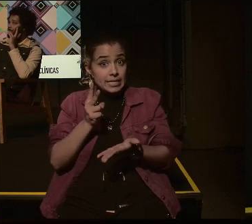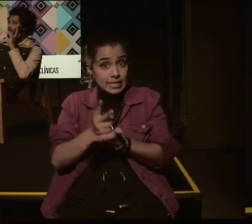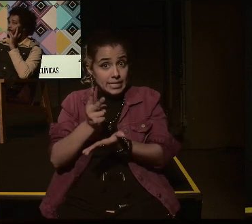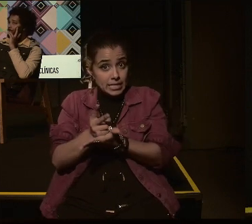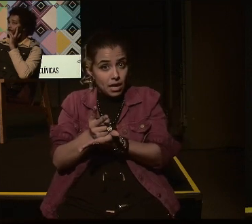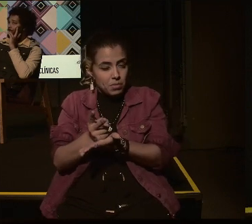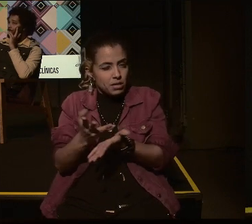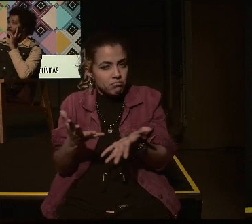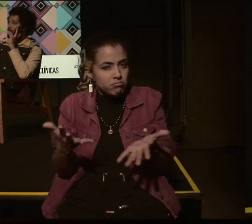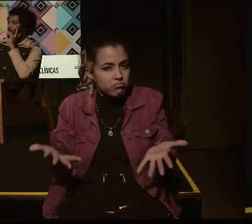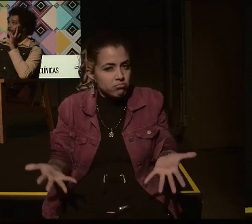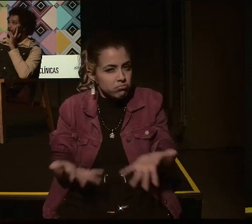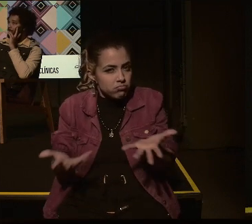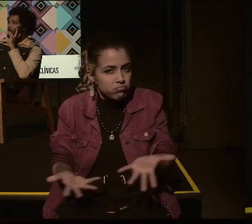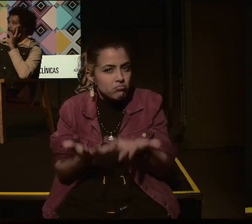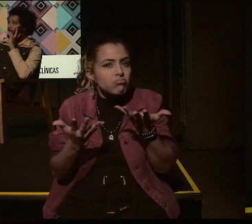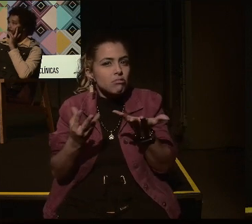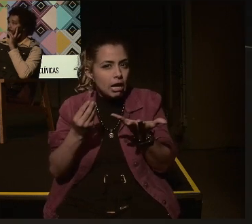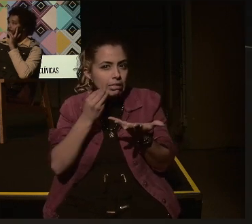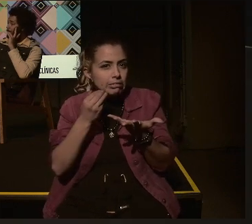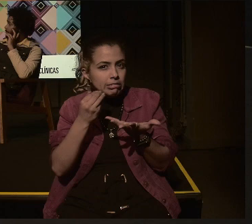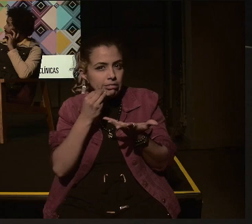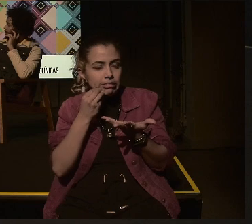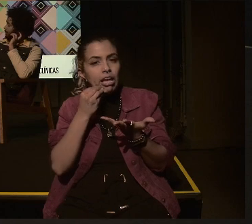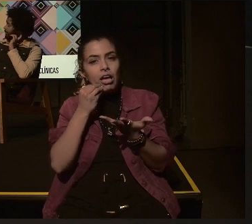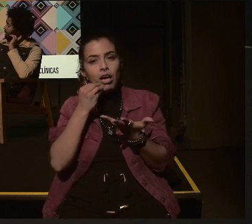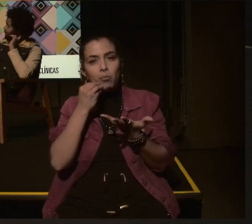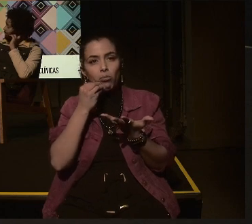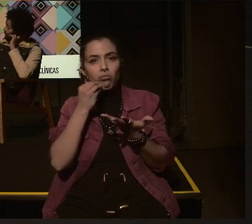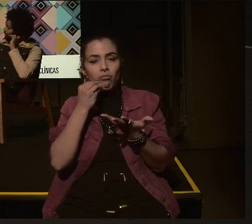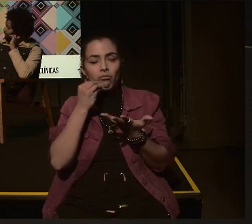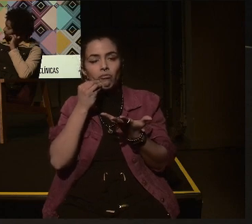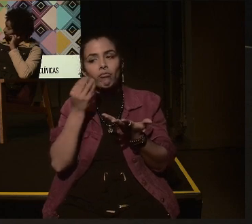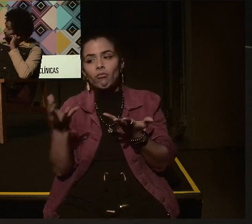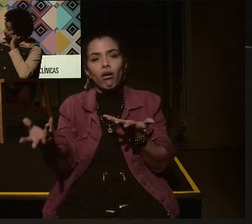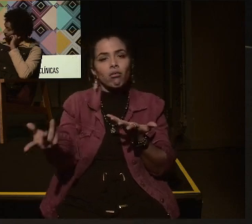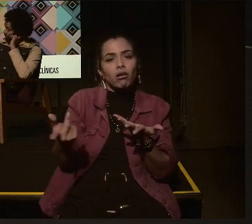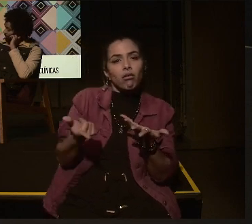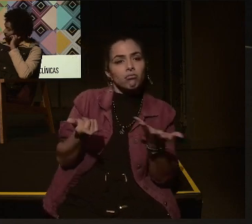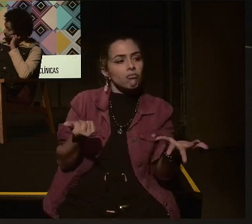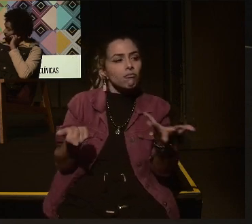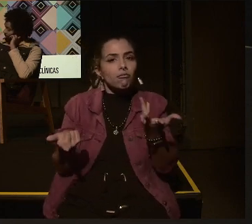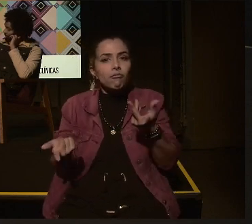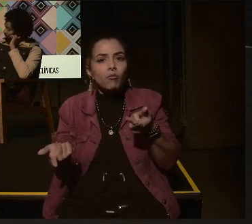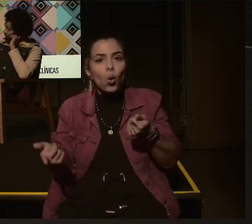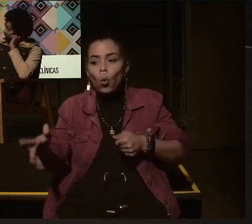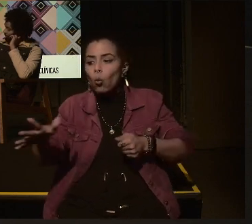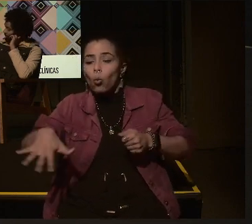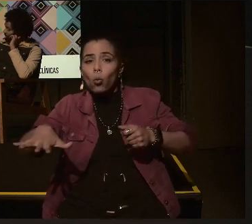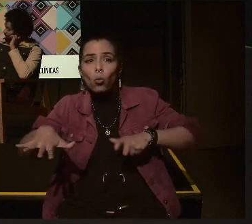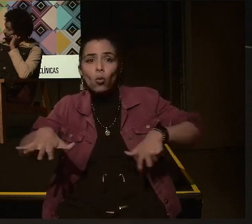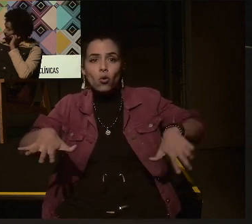território os SECOS, a REN, promovem nos territórios,